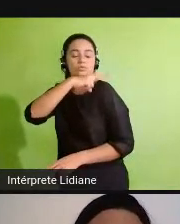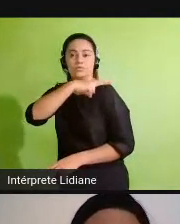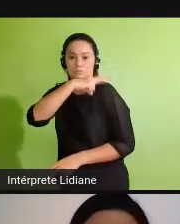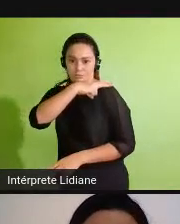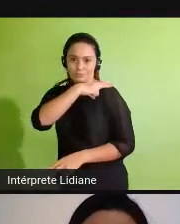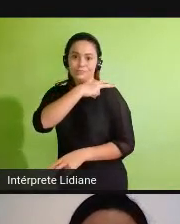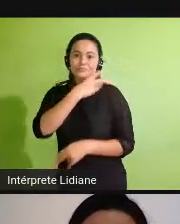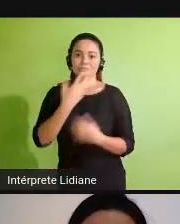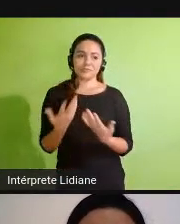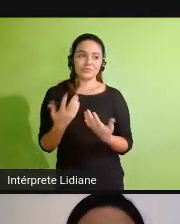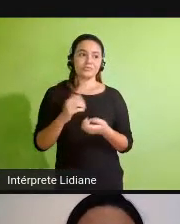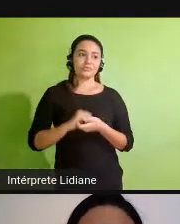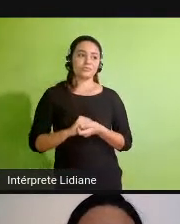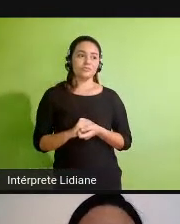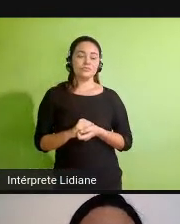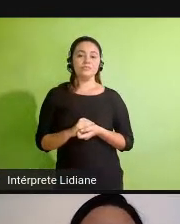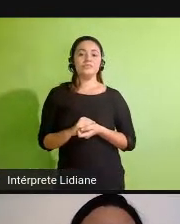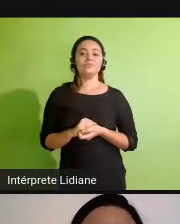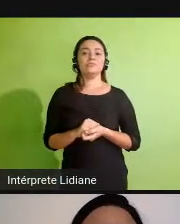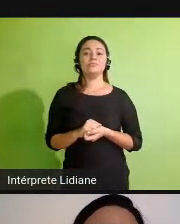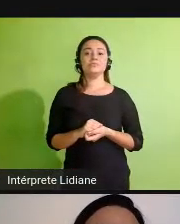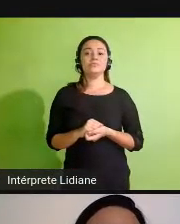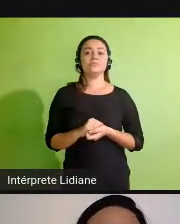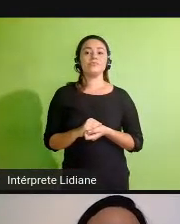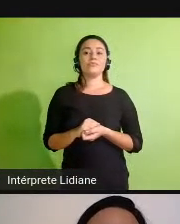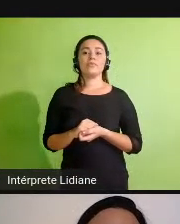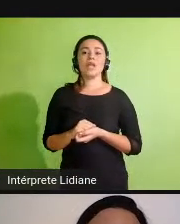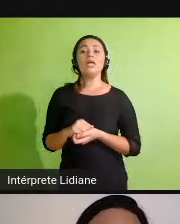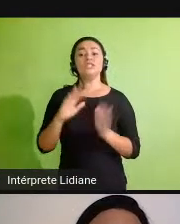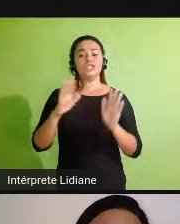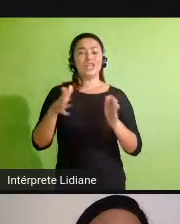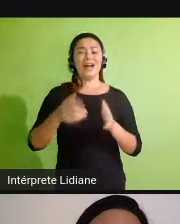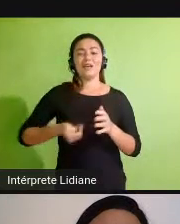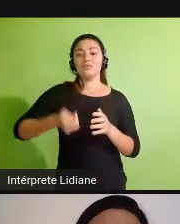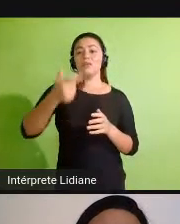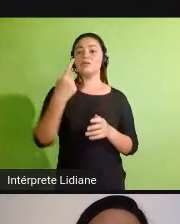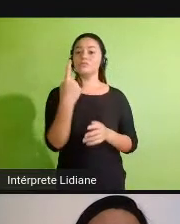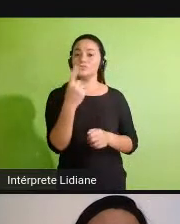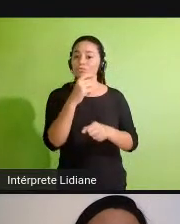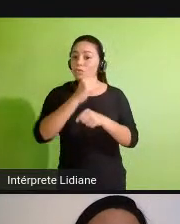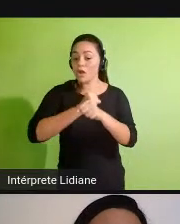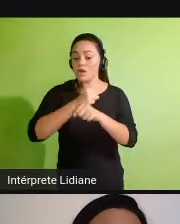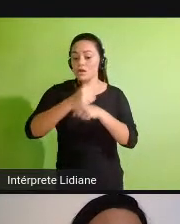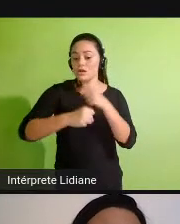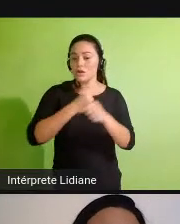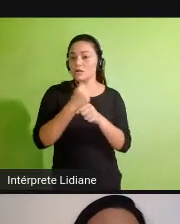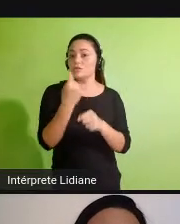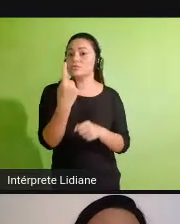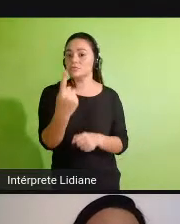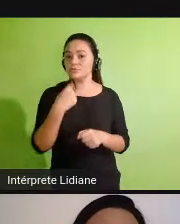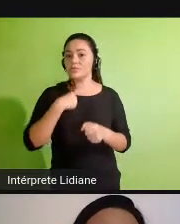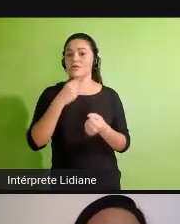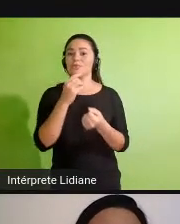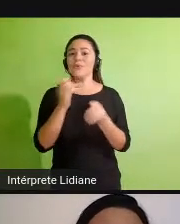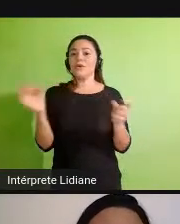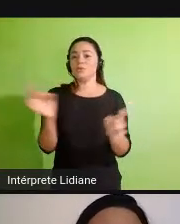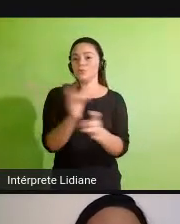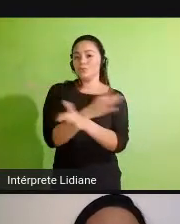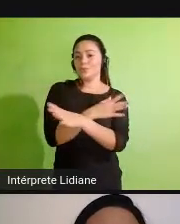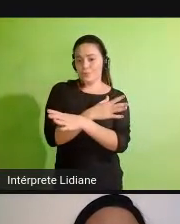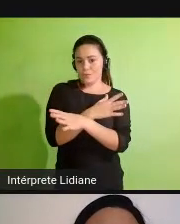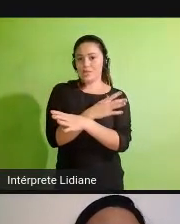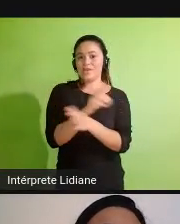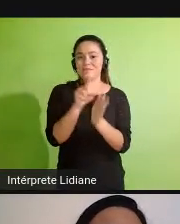eu apresentei a dissertação. Então, a ideia foi justamente usar o rascunho, a